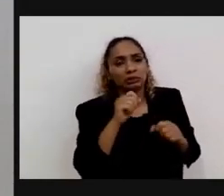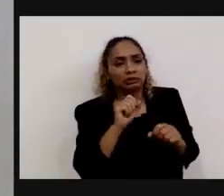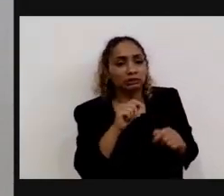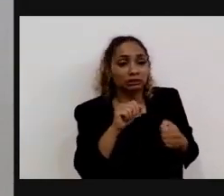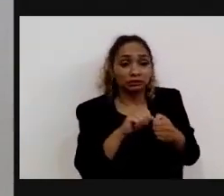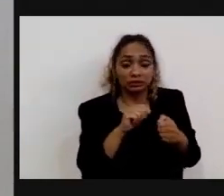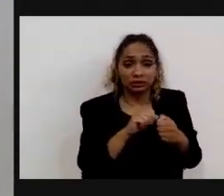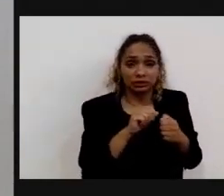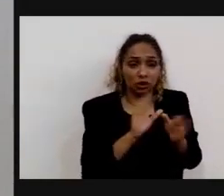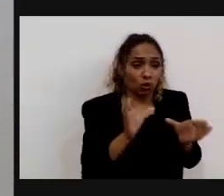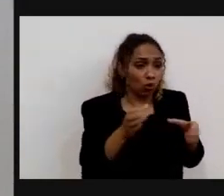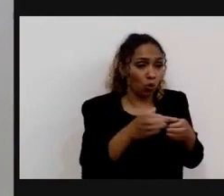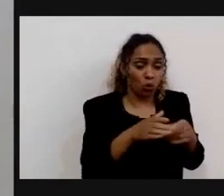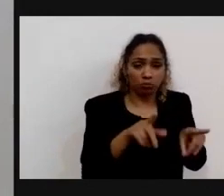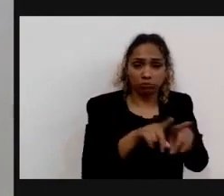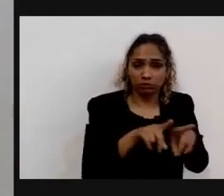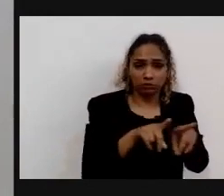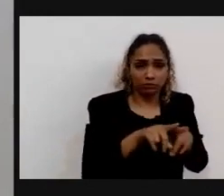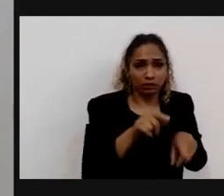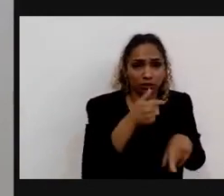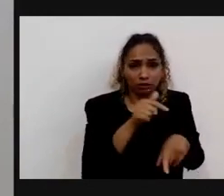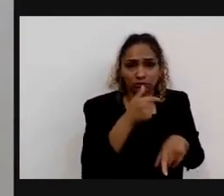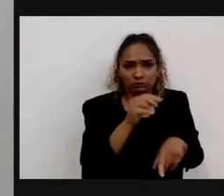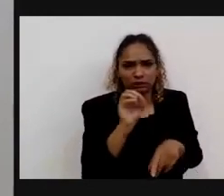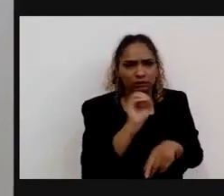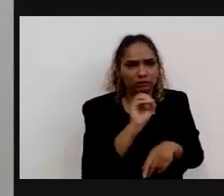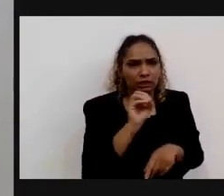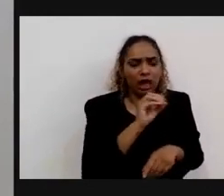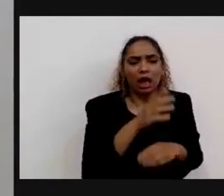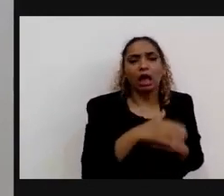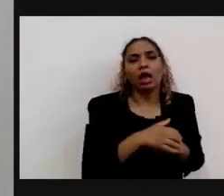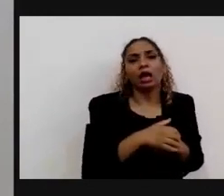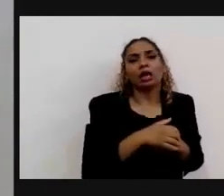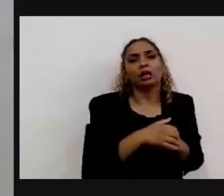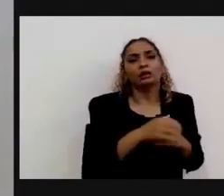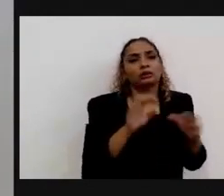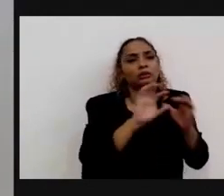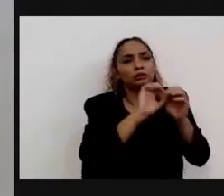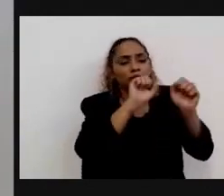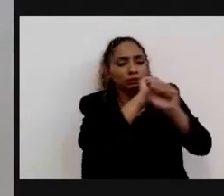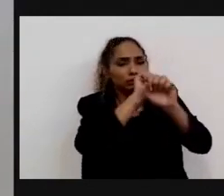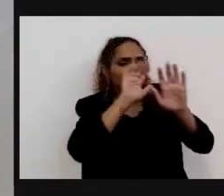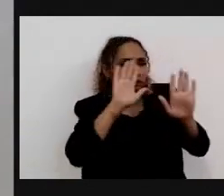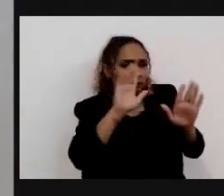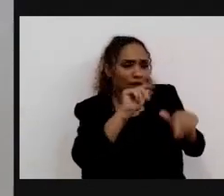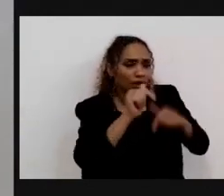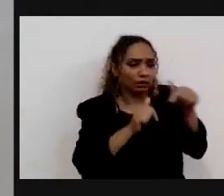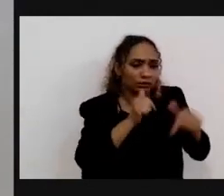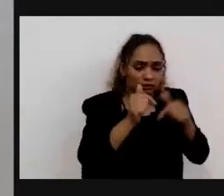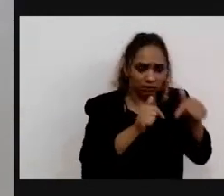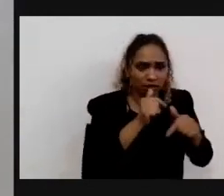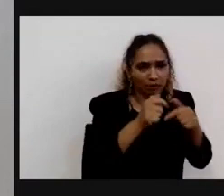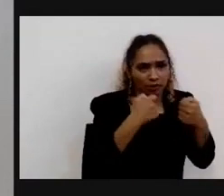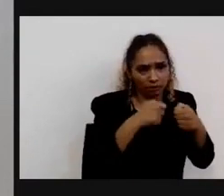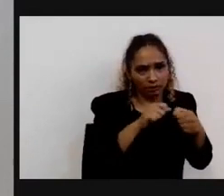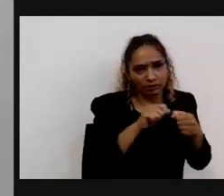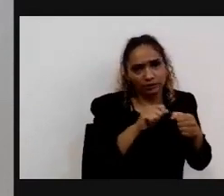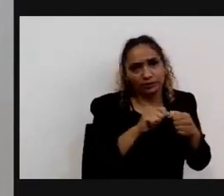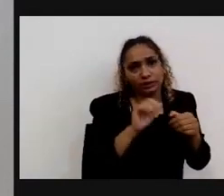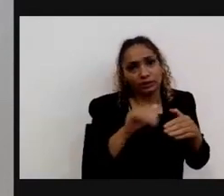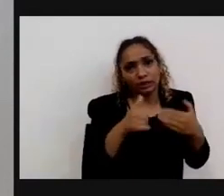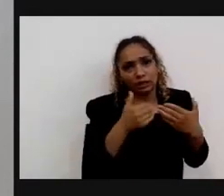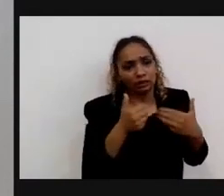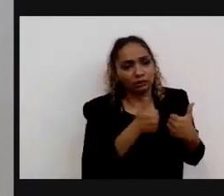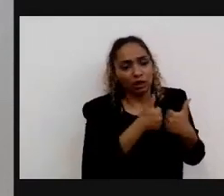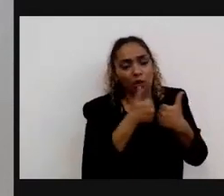as equipes também não tem nada nenhum tipo de Transparência sobre as entregas o que que elas têm que fazer então